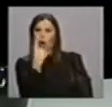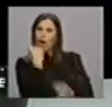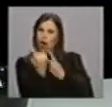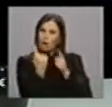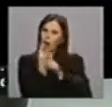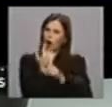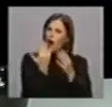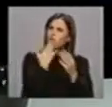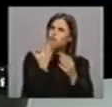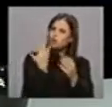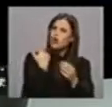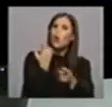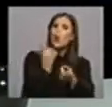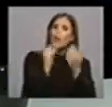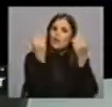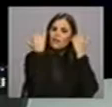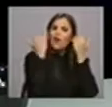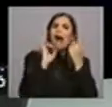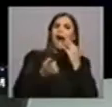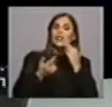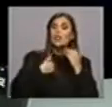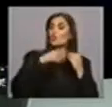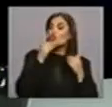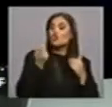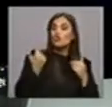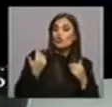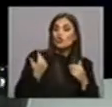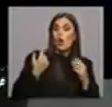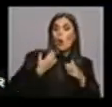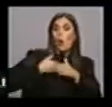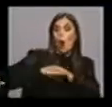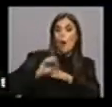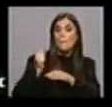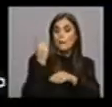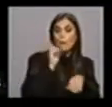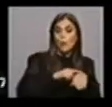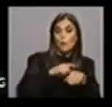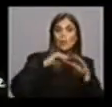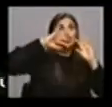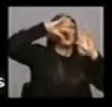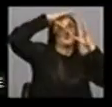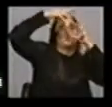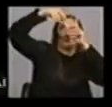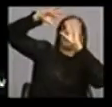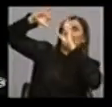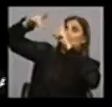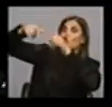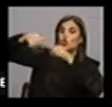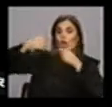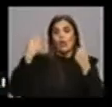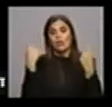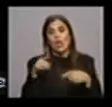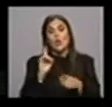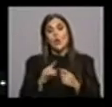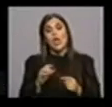qual é a história? Bom, eu já disse há bocado que os meteoritos guardam os primeiros momentos do Sistema Solar. E para então nós termos este néon e hélio,